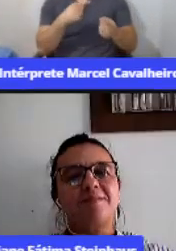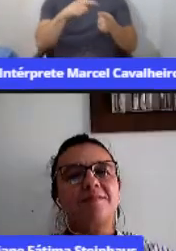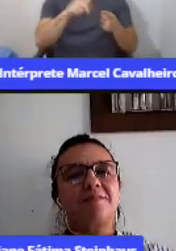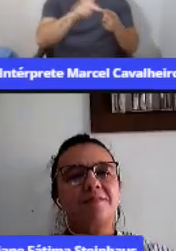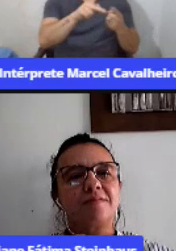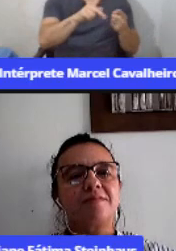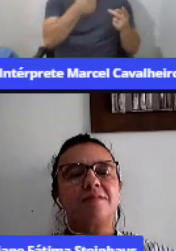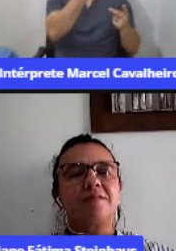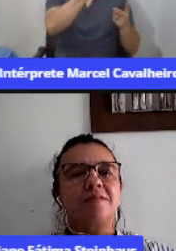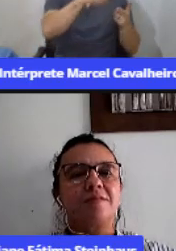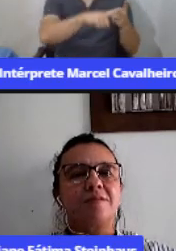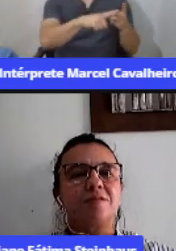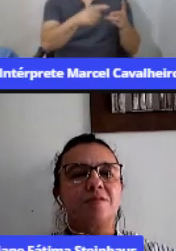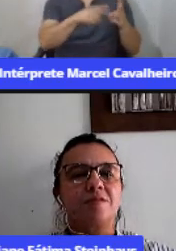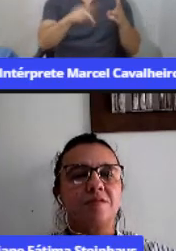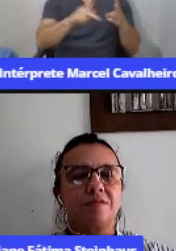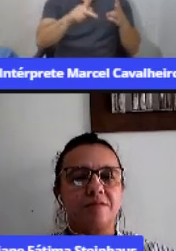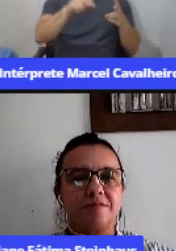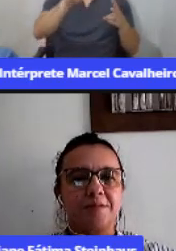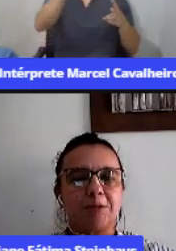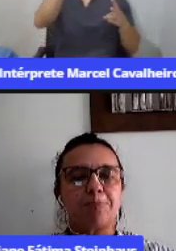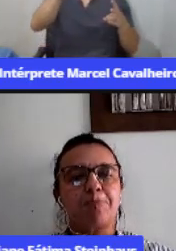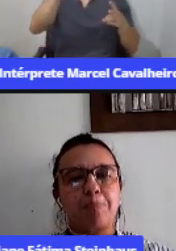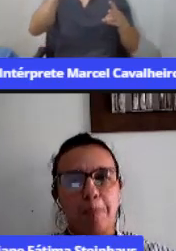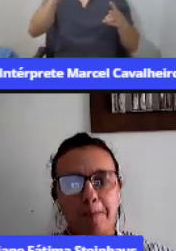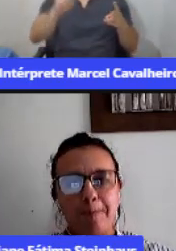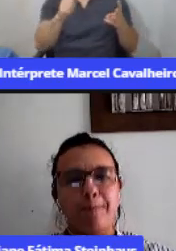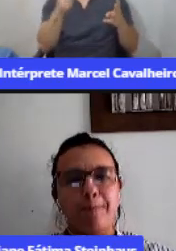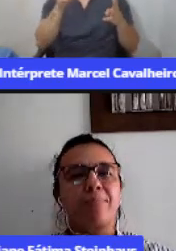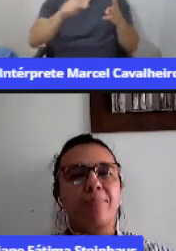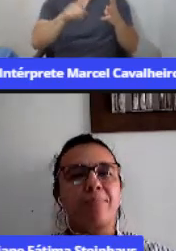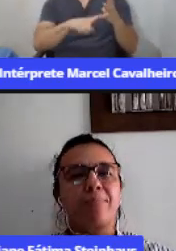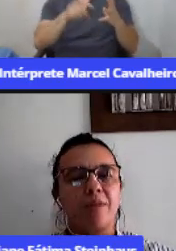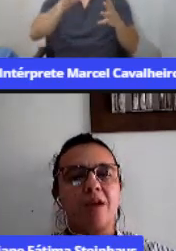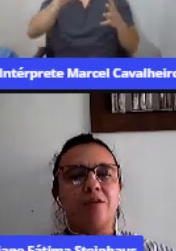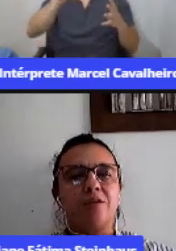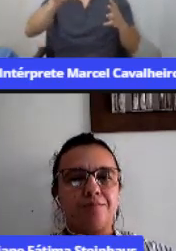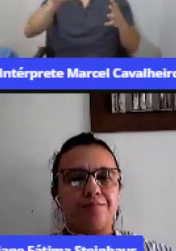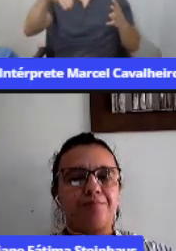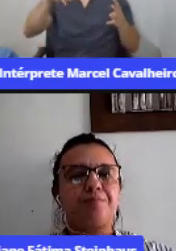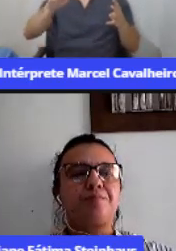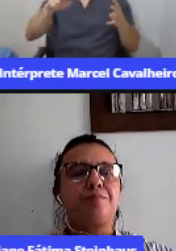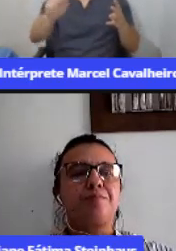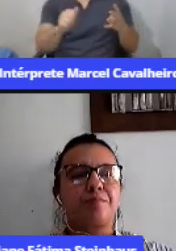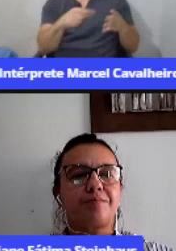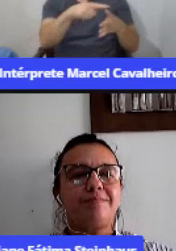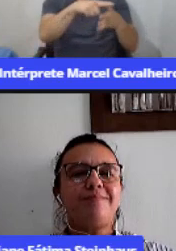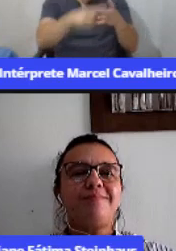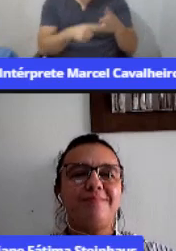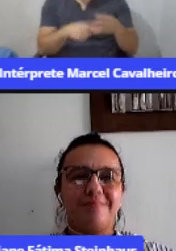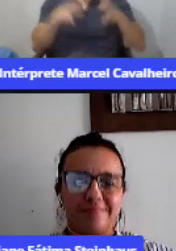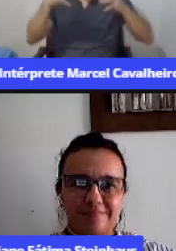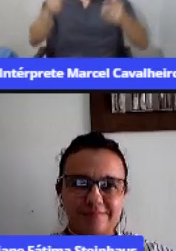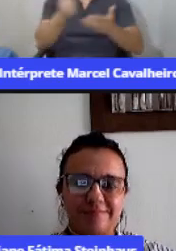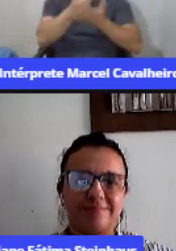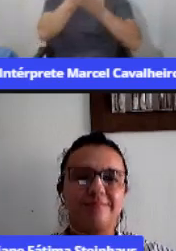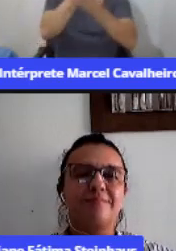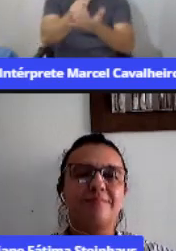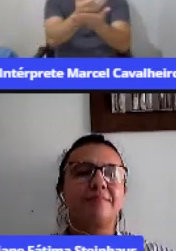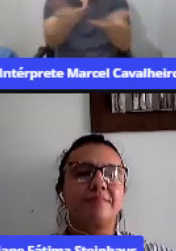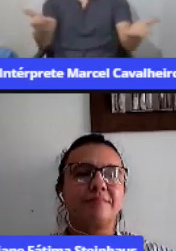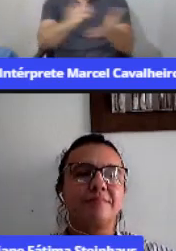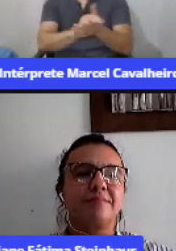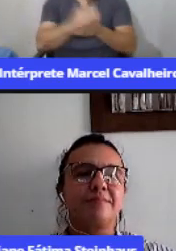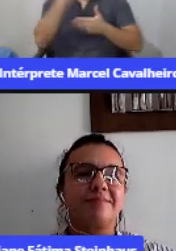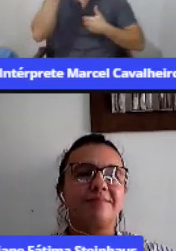professora Kátia e a professora Silmara, todas à disposição para poder auxiliar vocês. Muito obrigado e